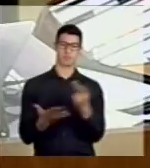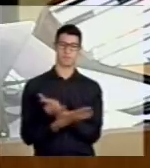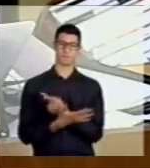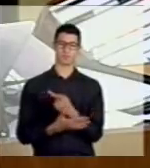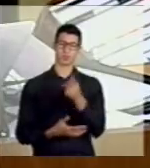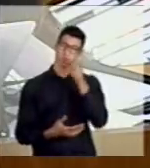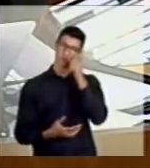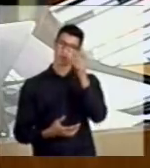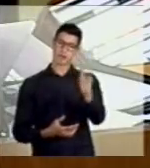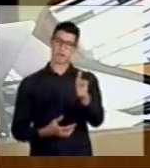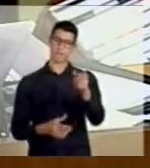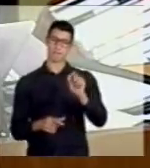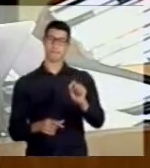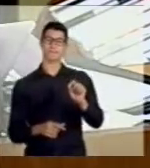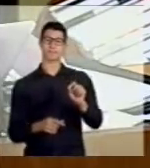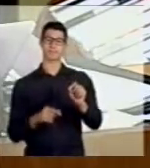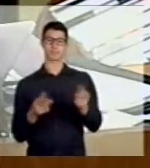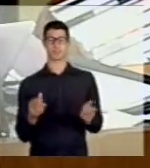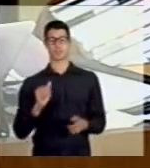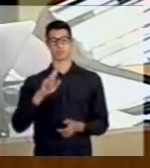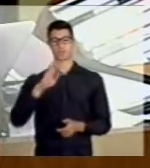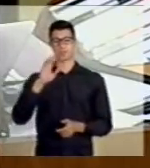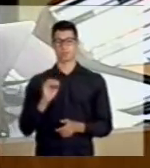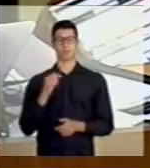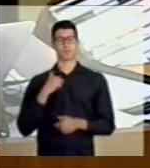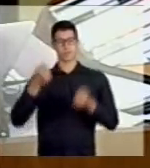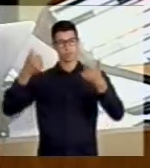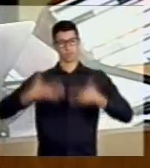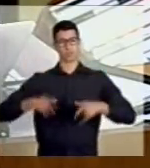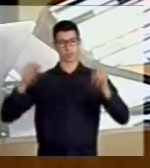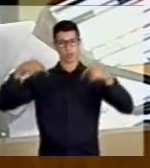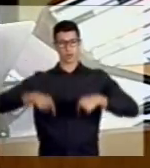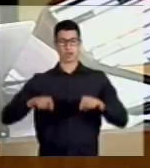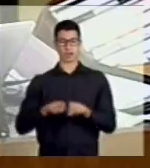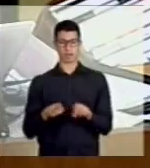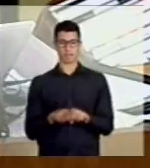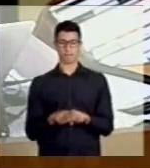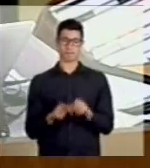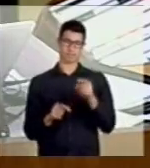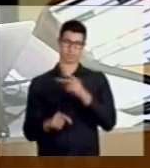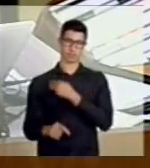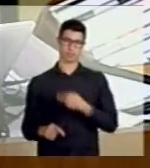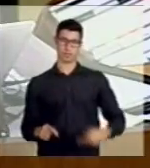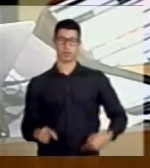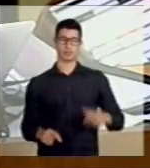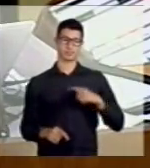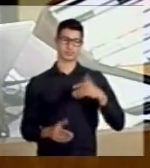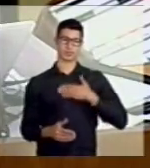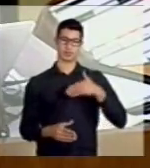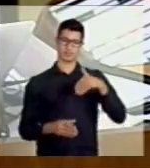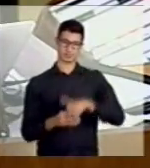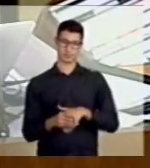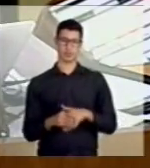de interessados que ingressaram nos autos, que transcrevo aqui, os senhores e as senhoras ministras têm o meu voto em